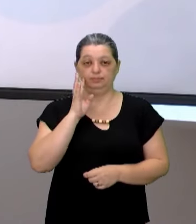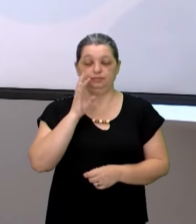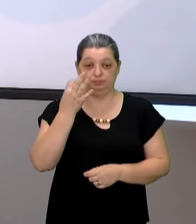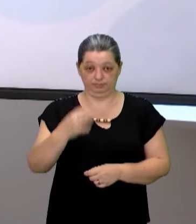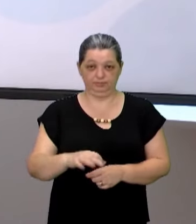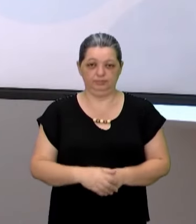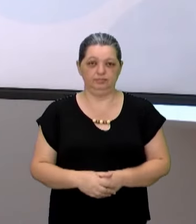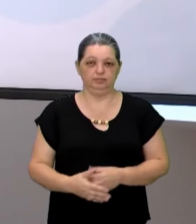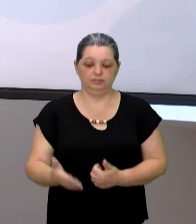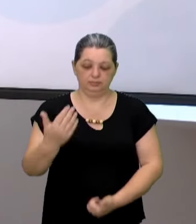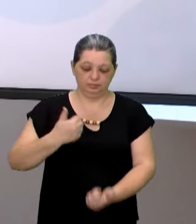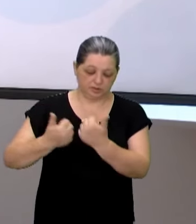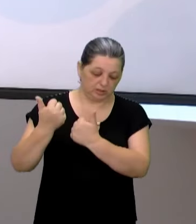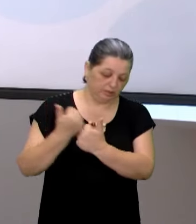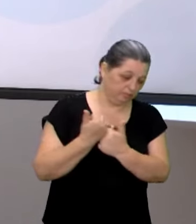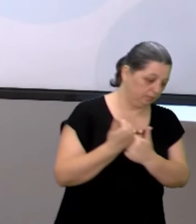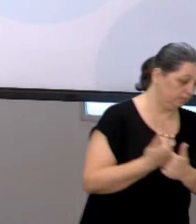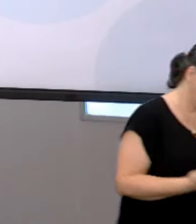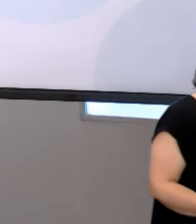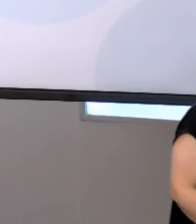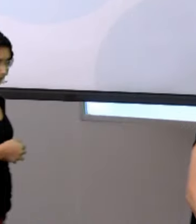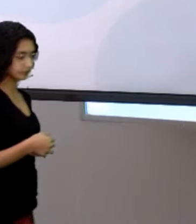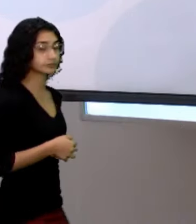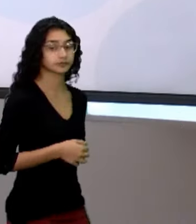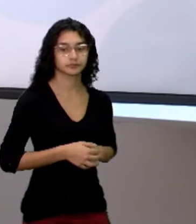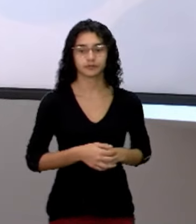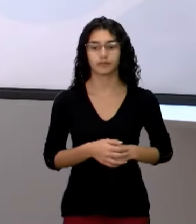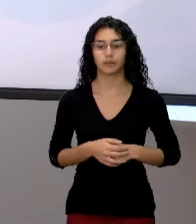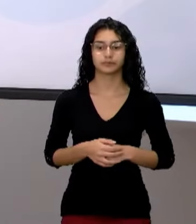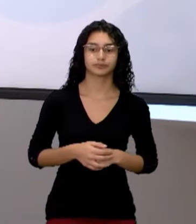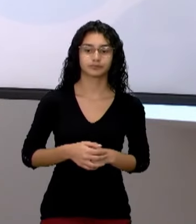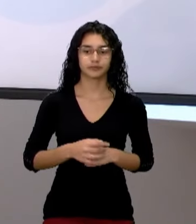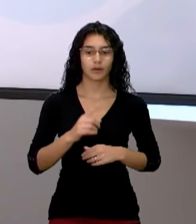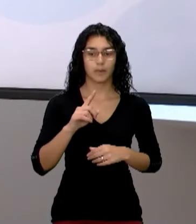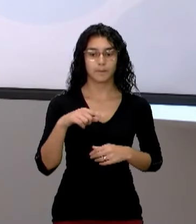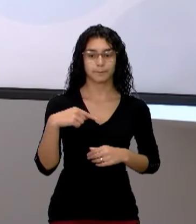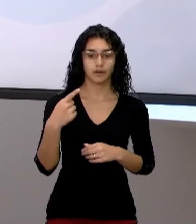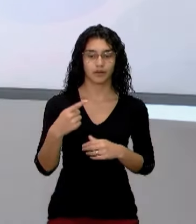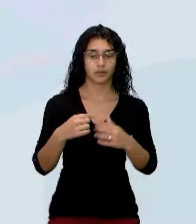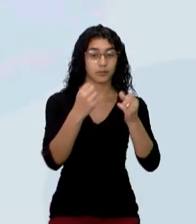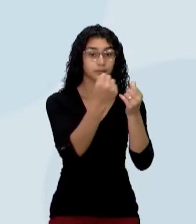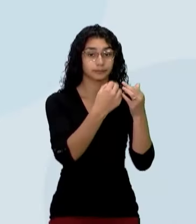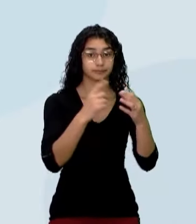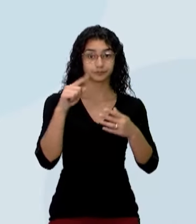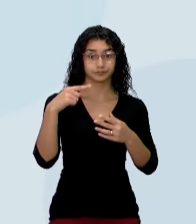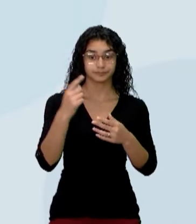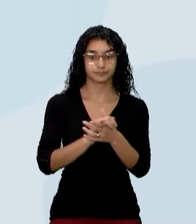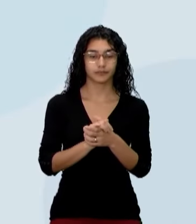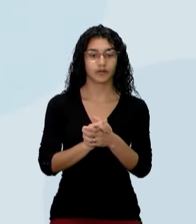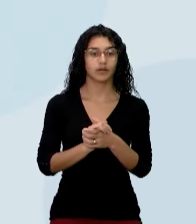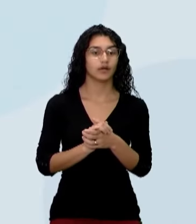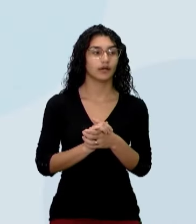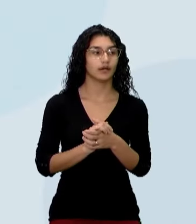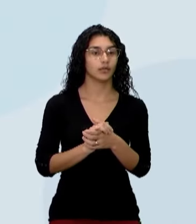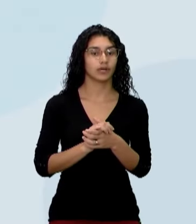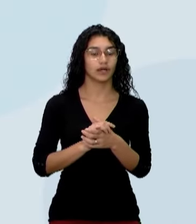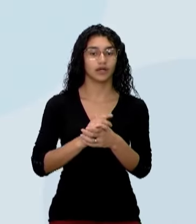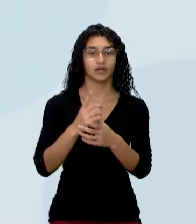certo? Bom, vamos para a próxima? Bora. Vamos lá, para a próxima. O descritor da próxima, Vivi, é o D15, que